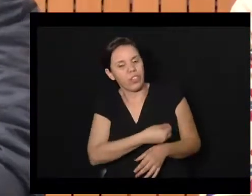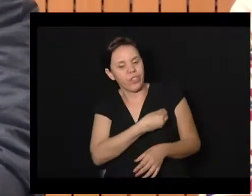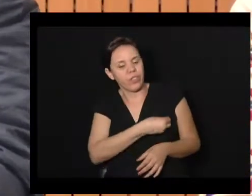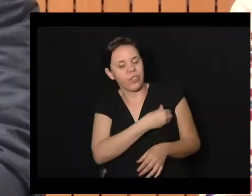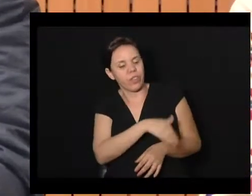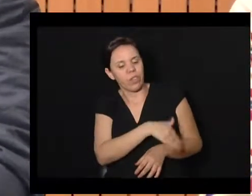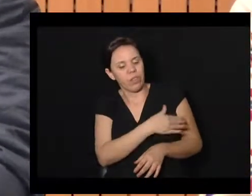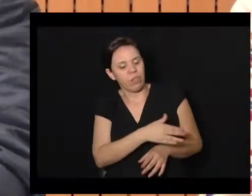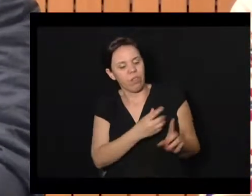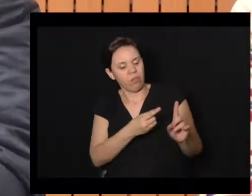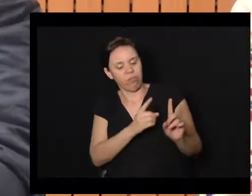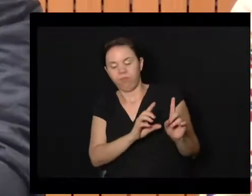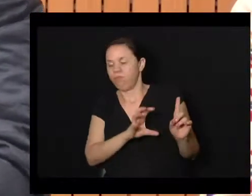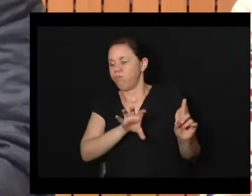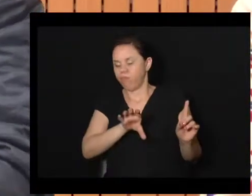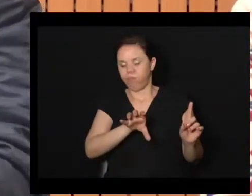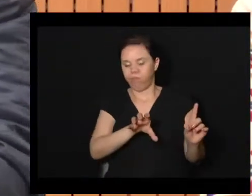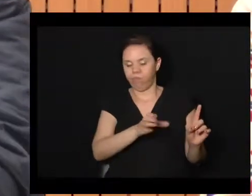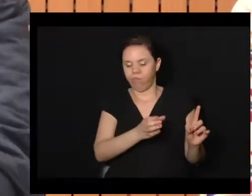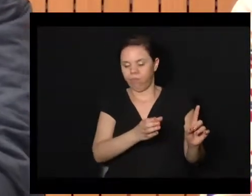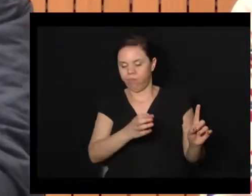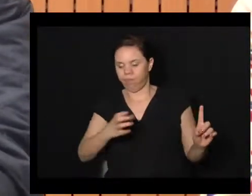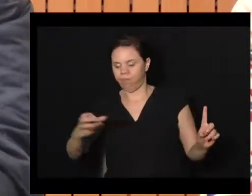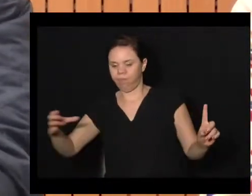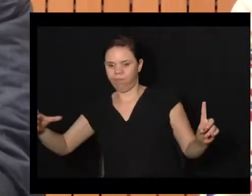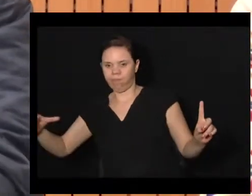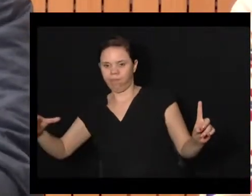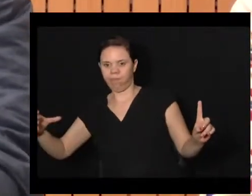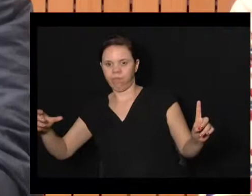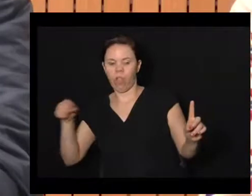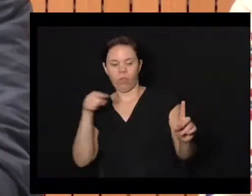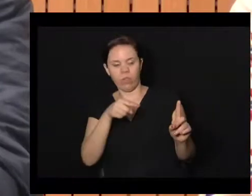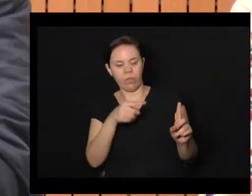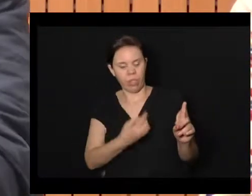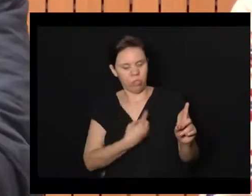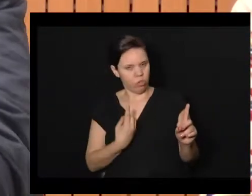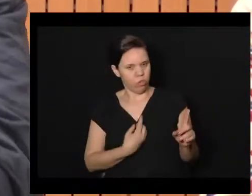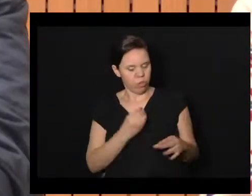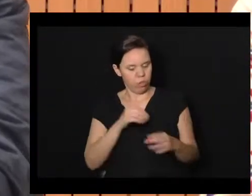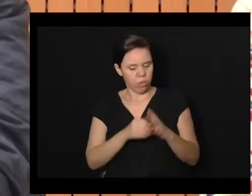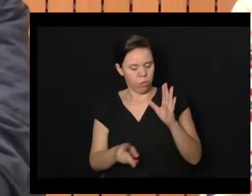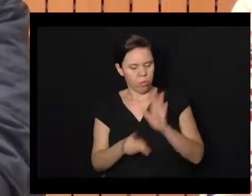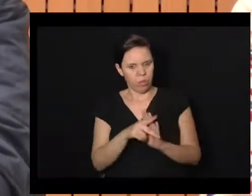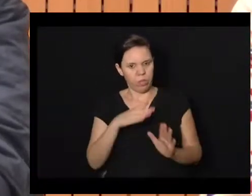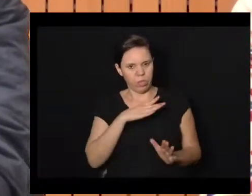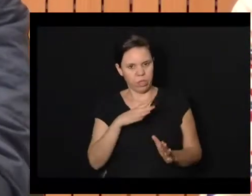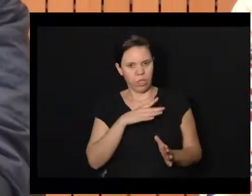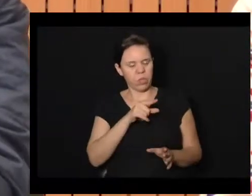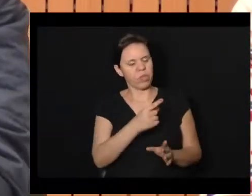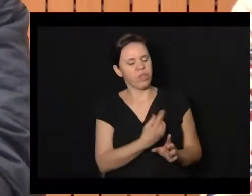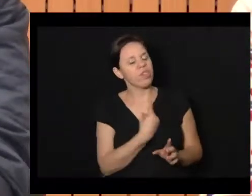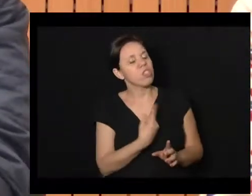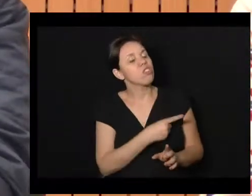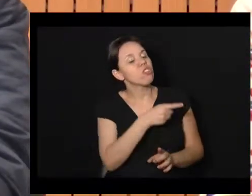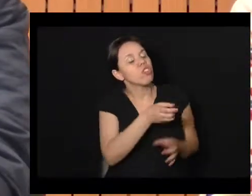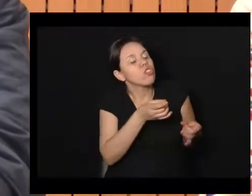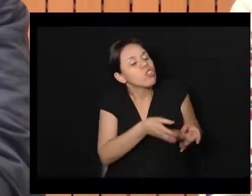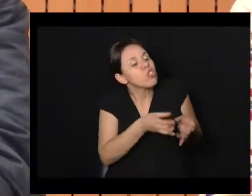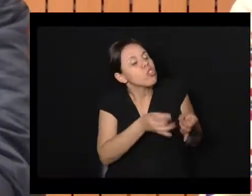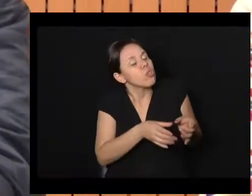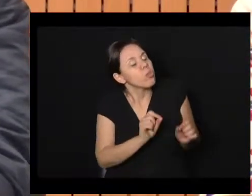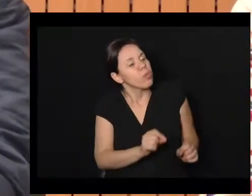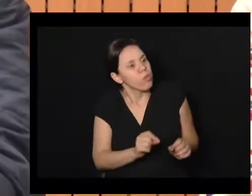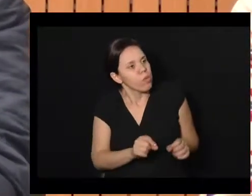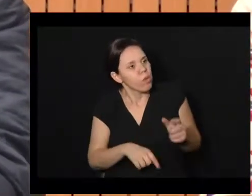dentro da própria cidade e quando você está sozinho o que sobra é quais são as ofertas que tem pra você e esse serviço que atende a população